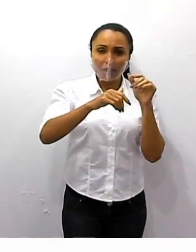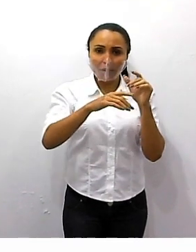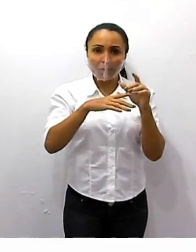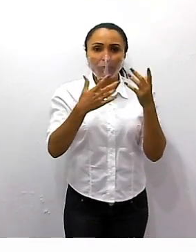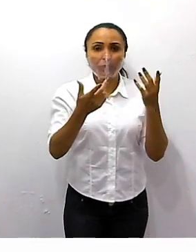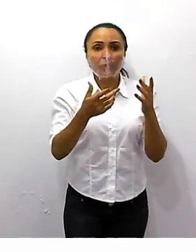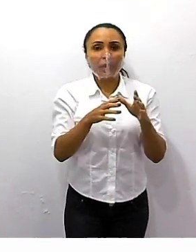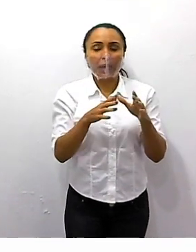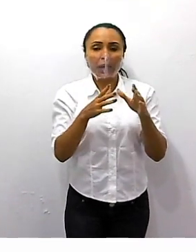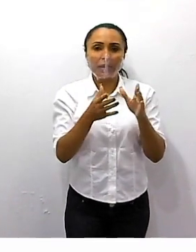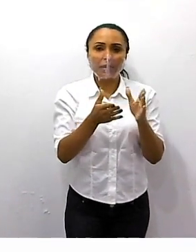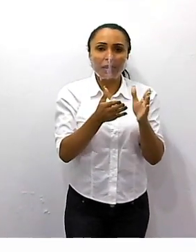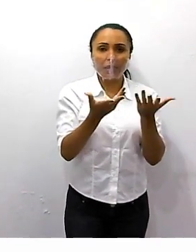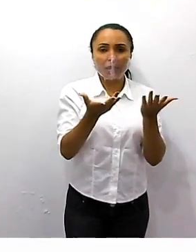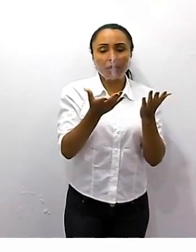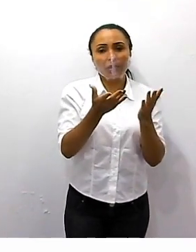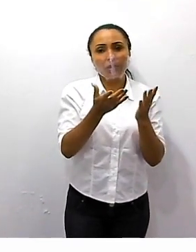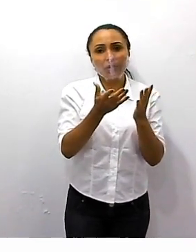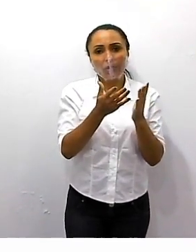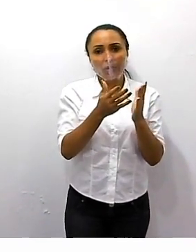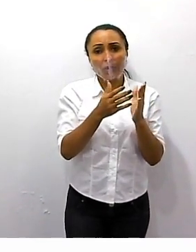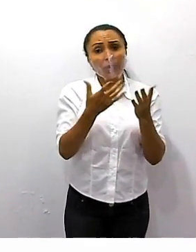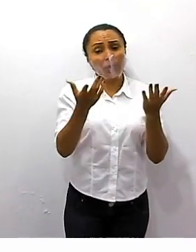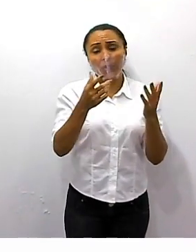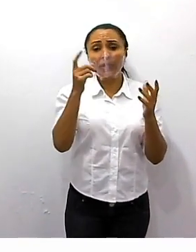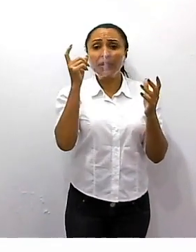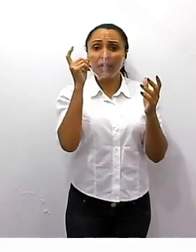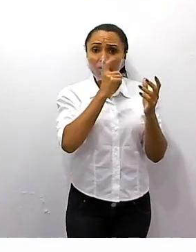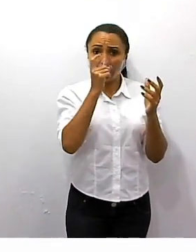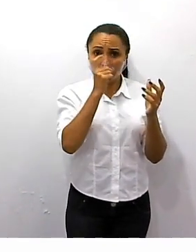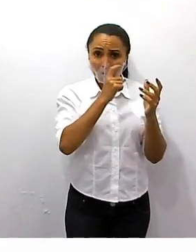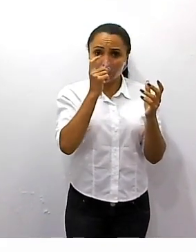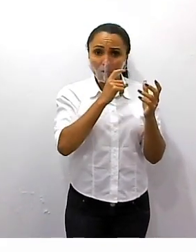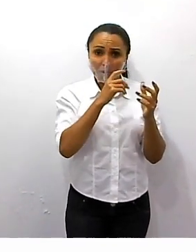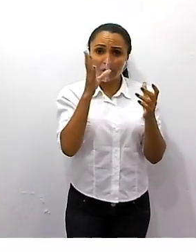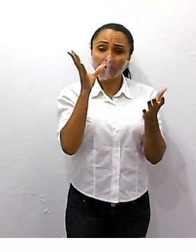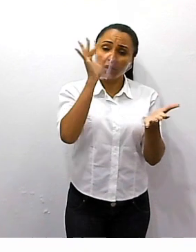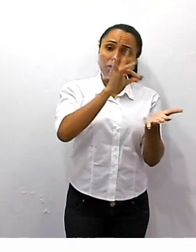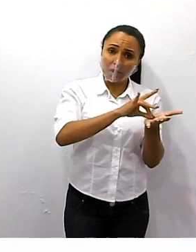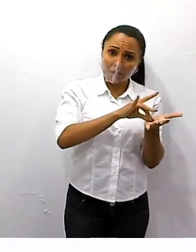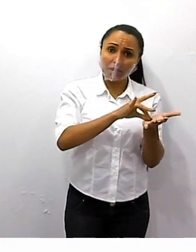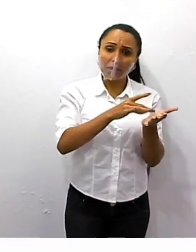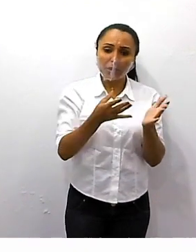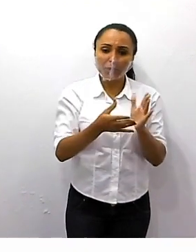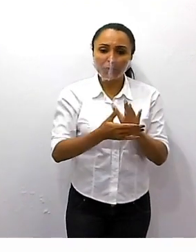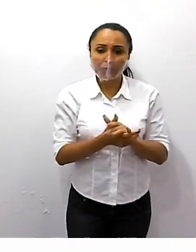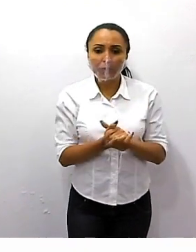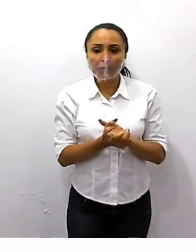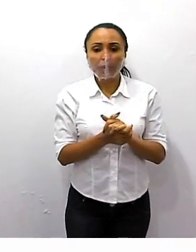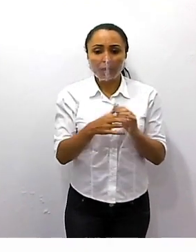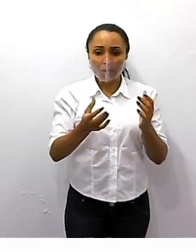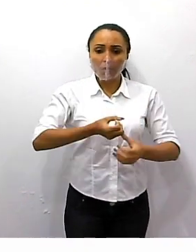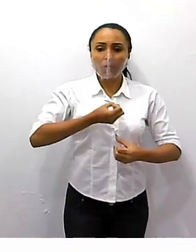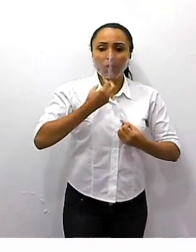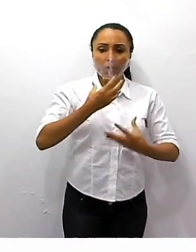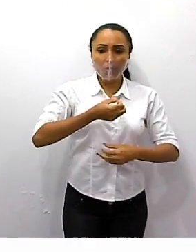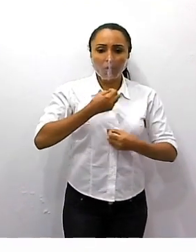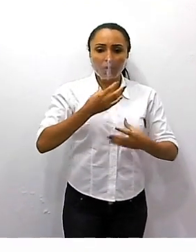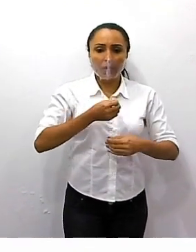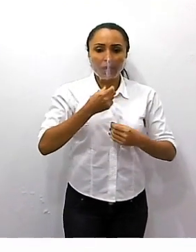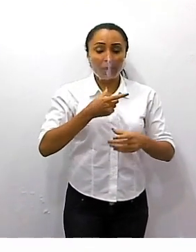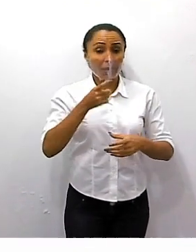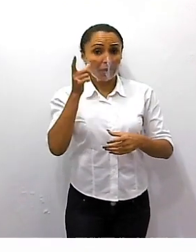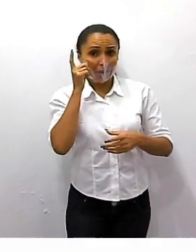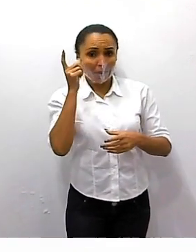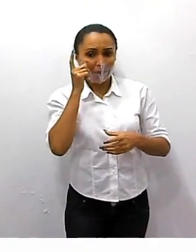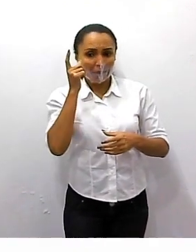seguintes proposições. Vamos ver o que é verdadeiro e o que é falso aí, tá? O poema de Oswald de Andrade